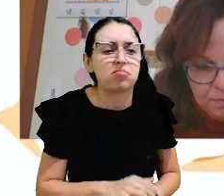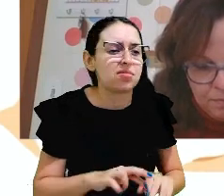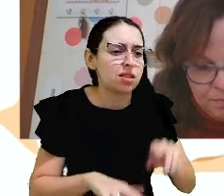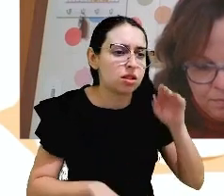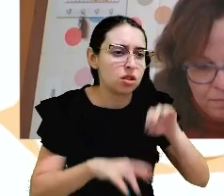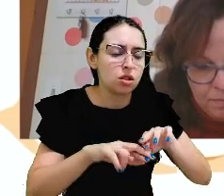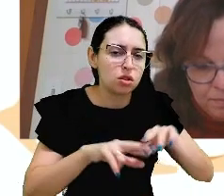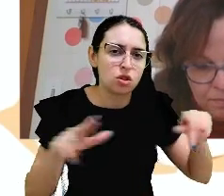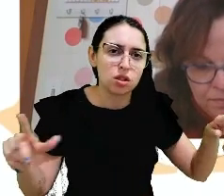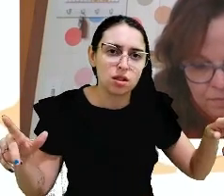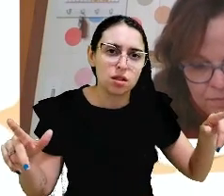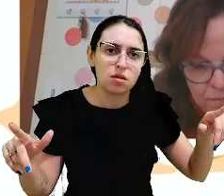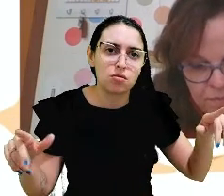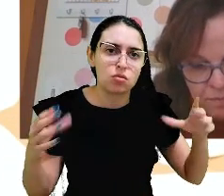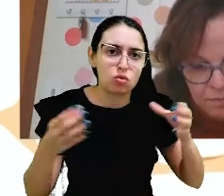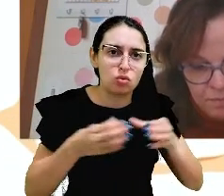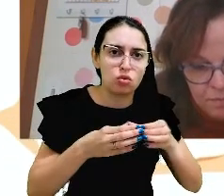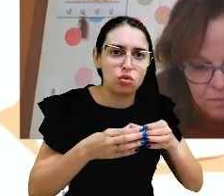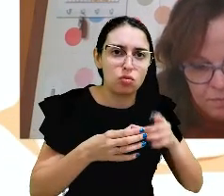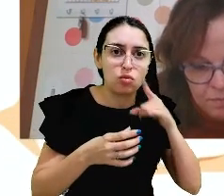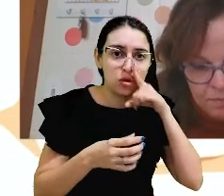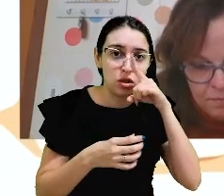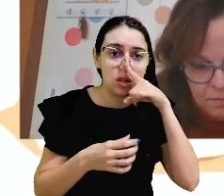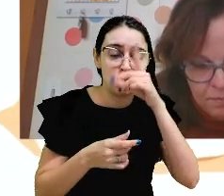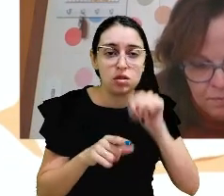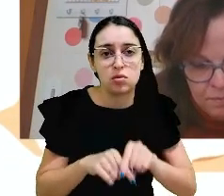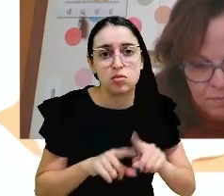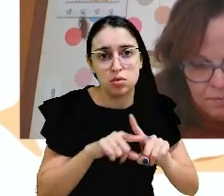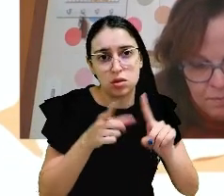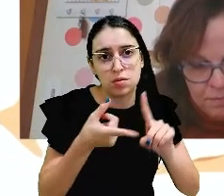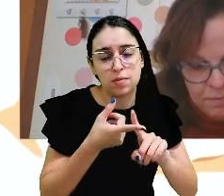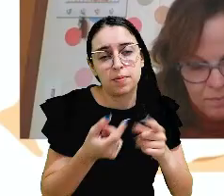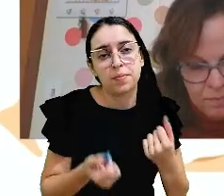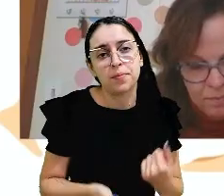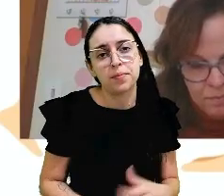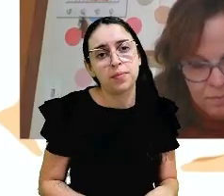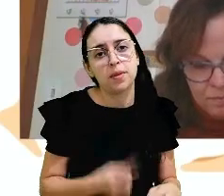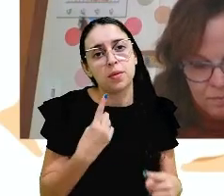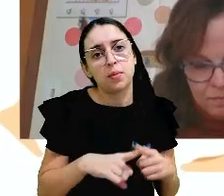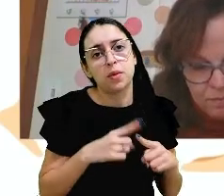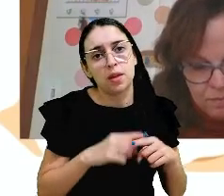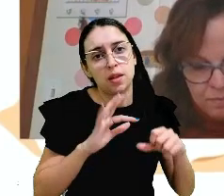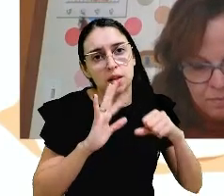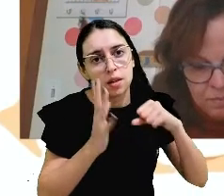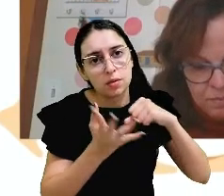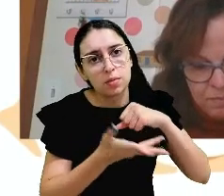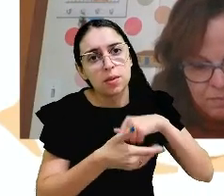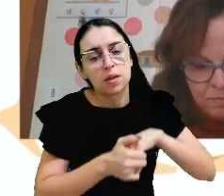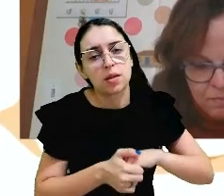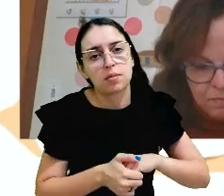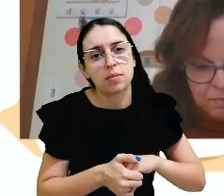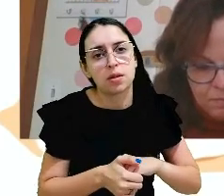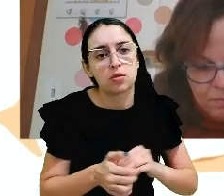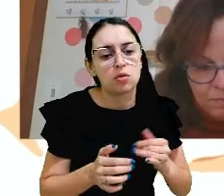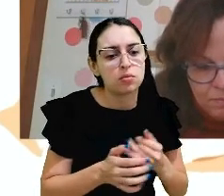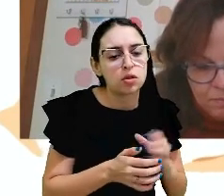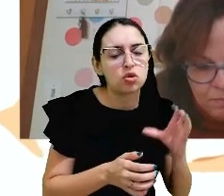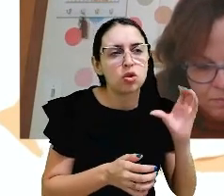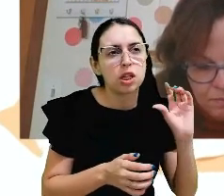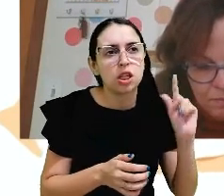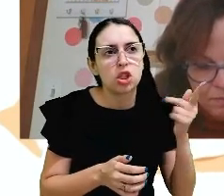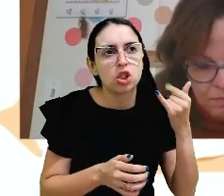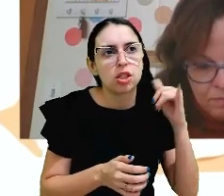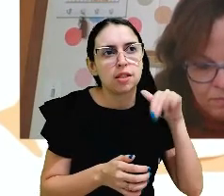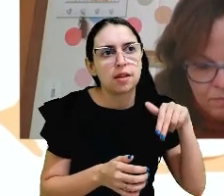como num grupo de risco, mas isso se deu porque a pandemia começou na China e depois foi para